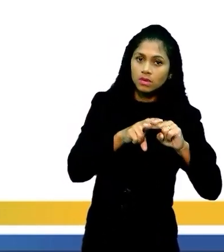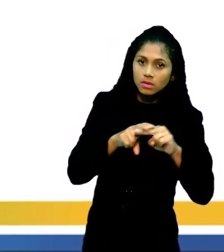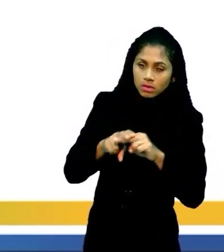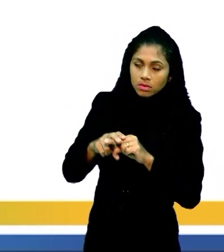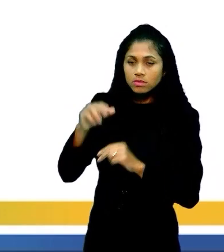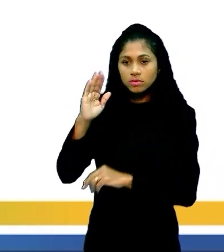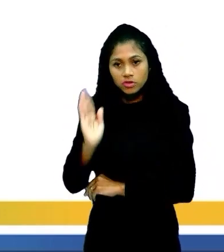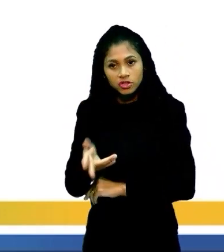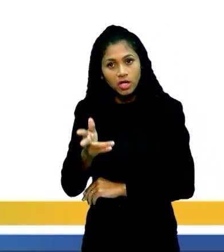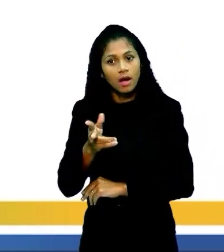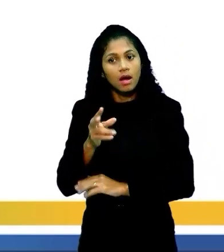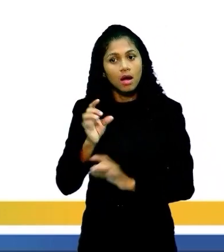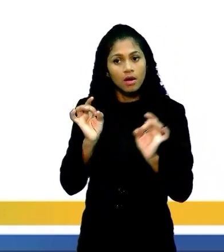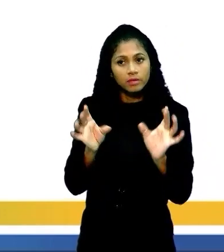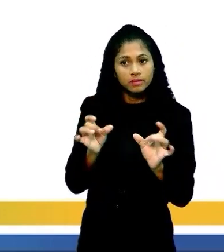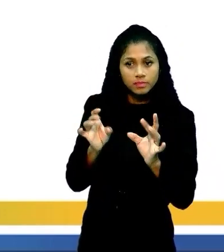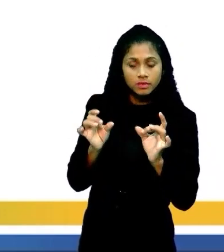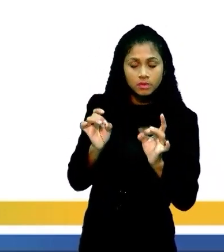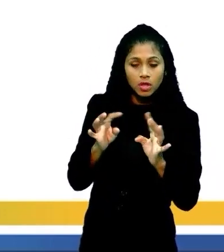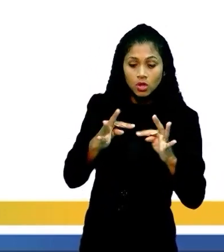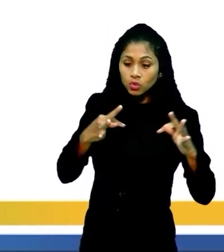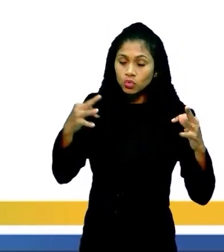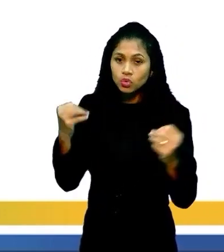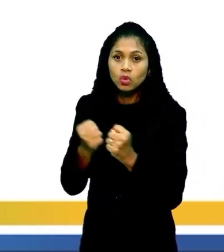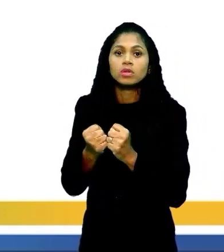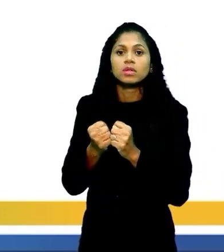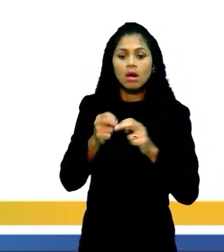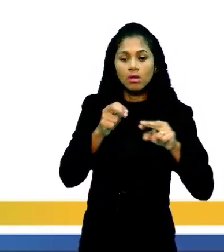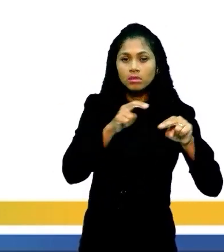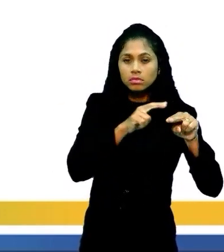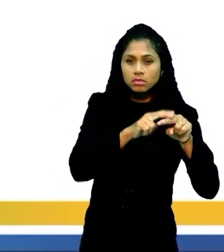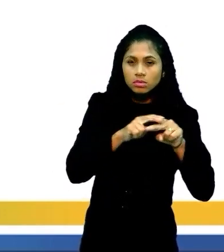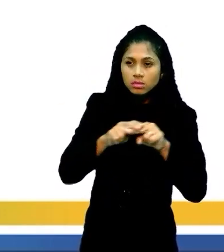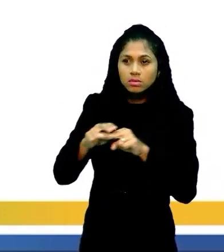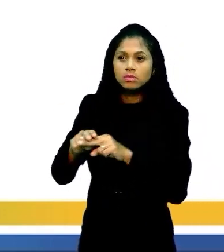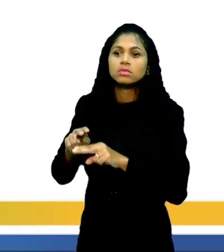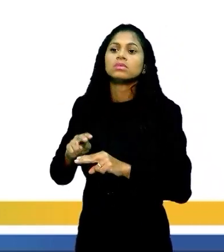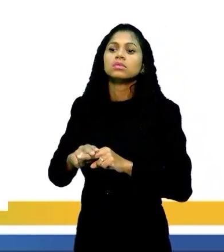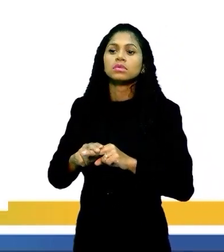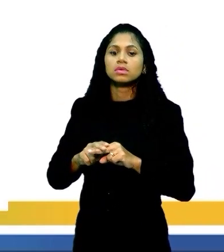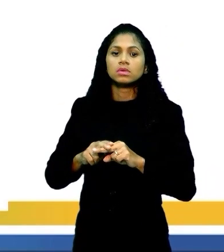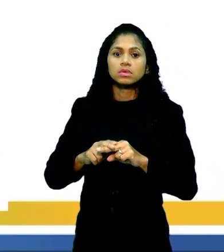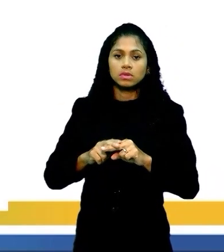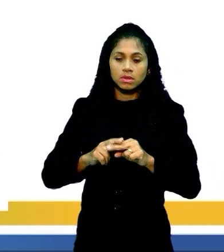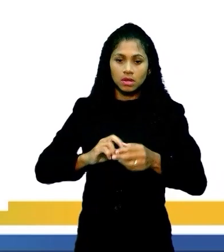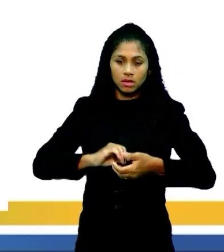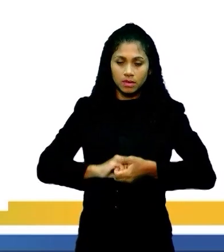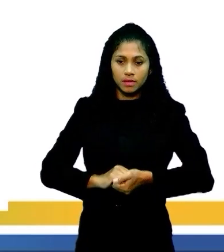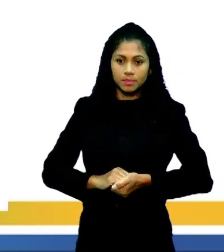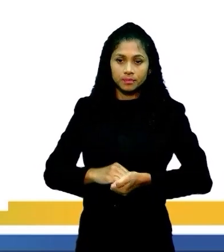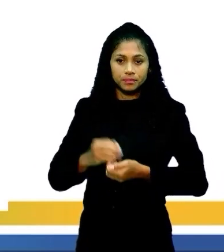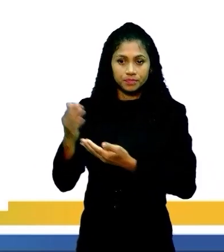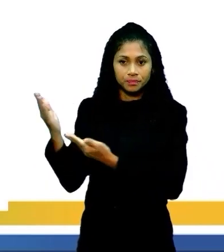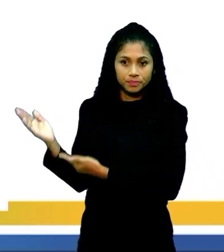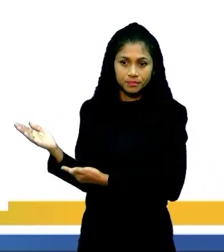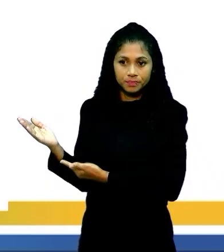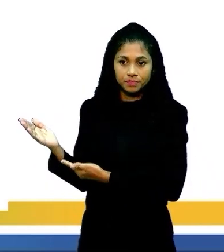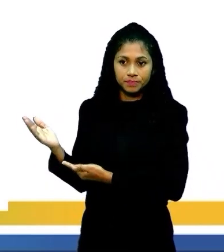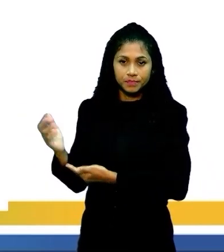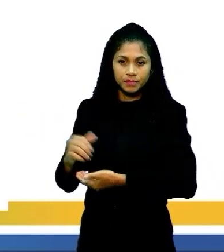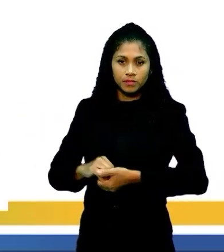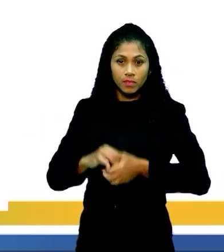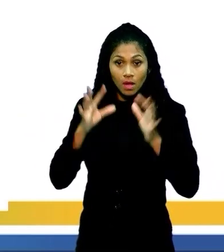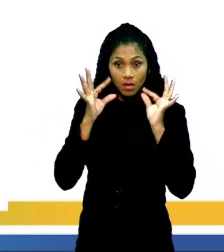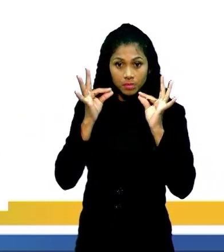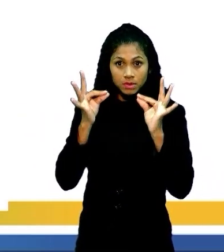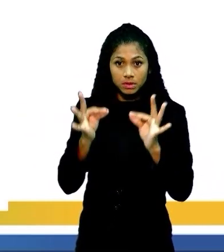total de assentos desse ônibus no instante considerado ainda na imagem. Então vamos ver aí. Então observe